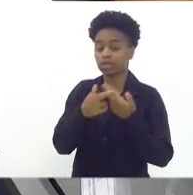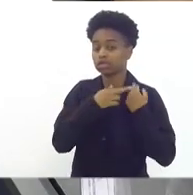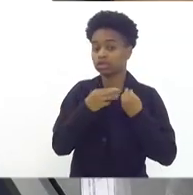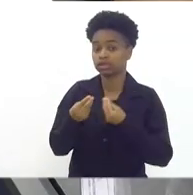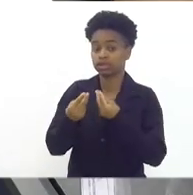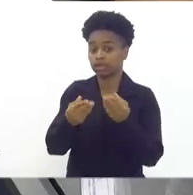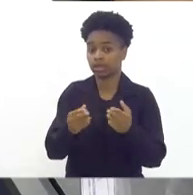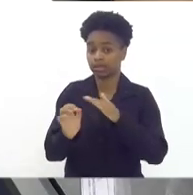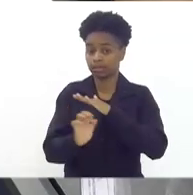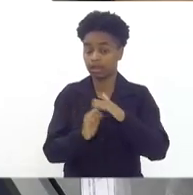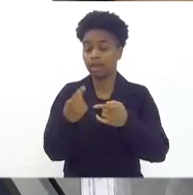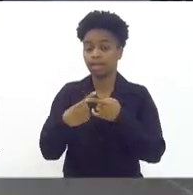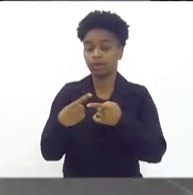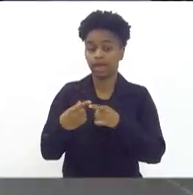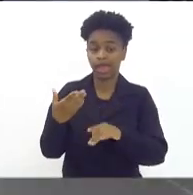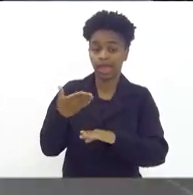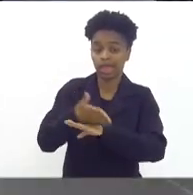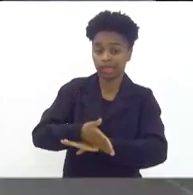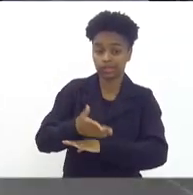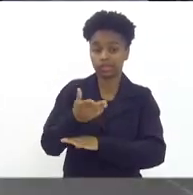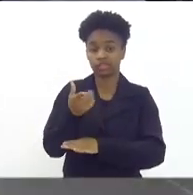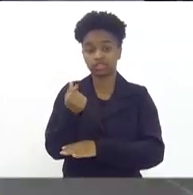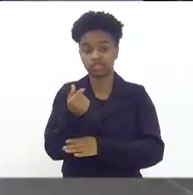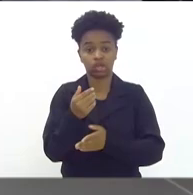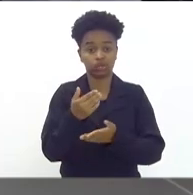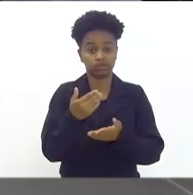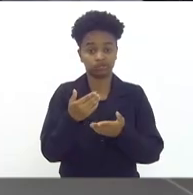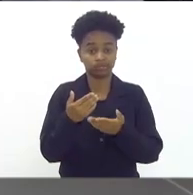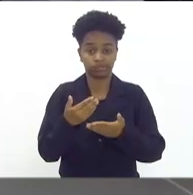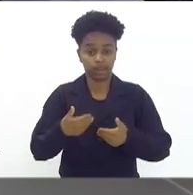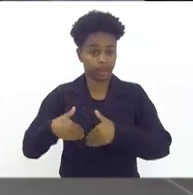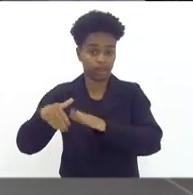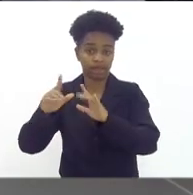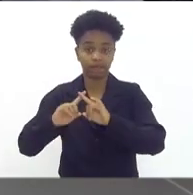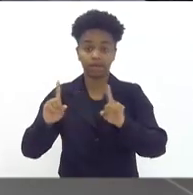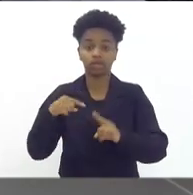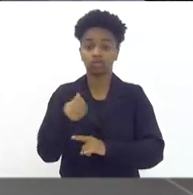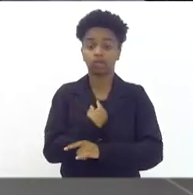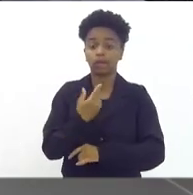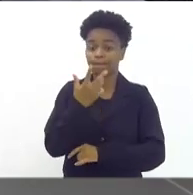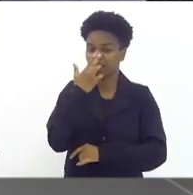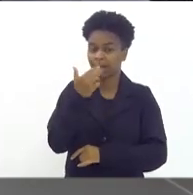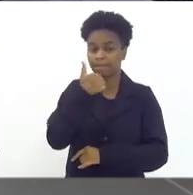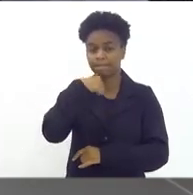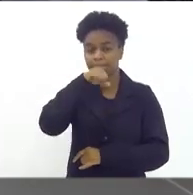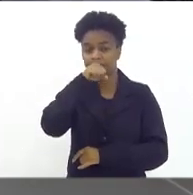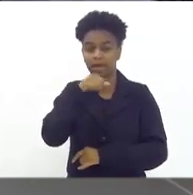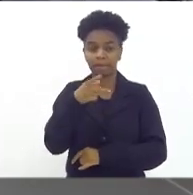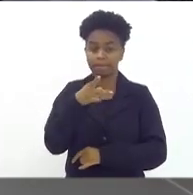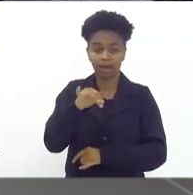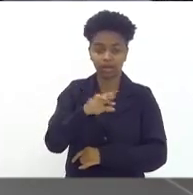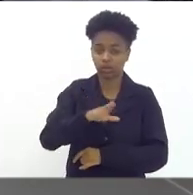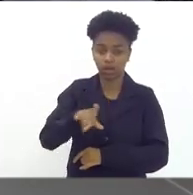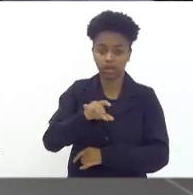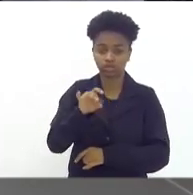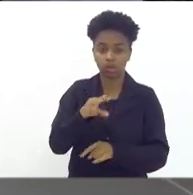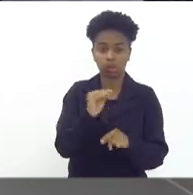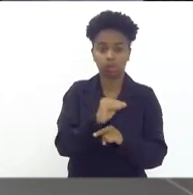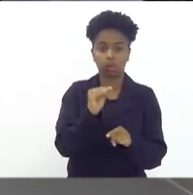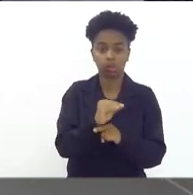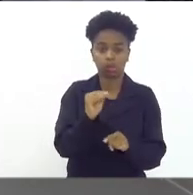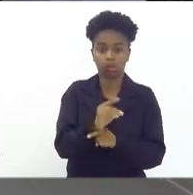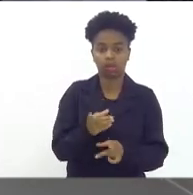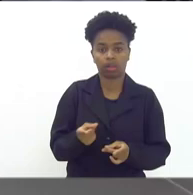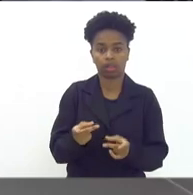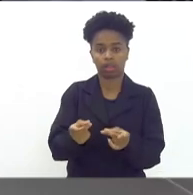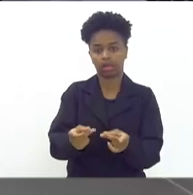entram aqui ganham dinheiro Leva dinheiro embora e a gente aqui o nosso estado só vira mãe nunca vira pai sempre mãe sempre